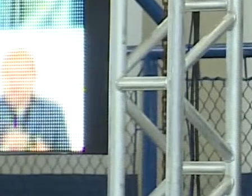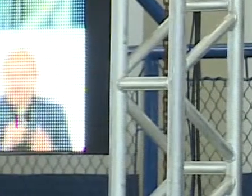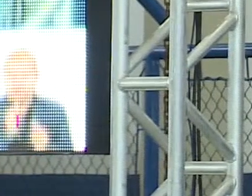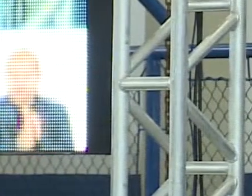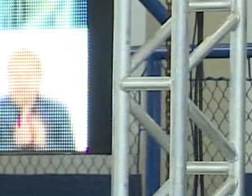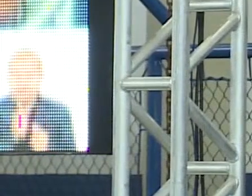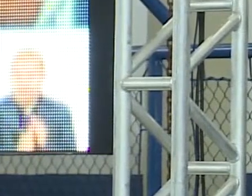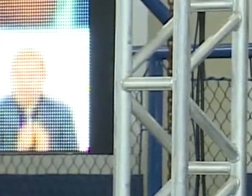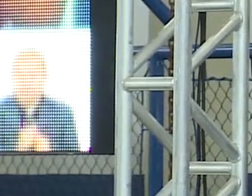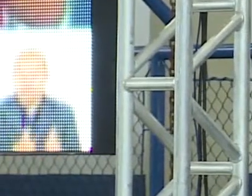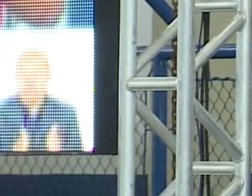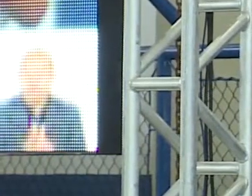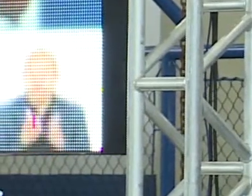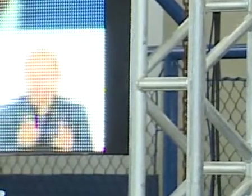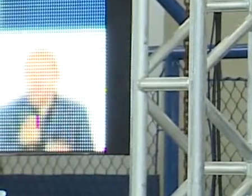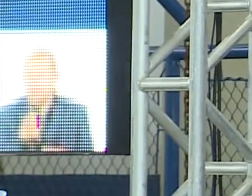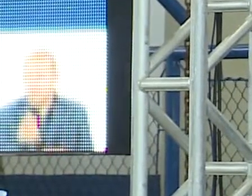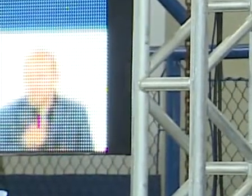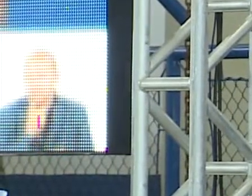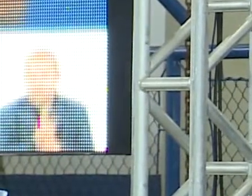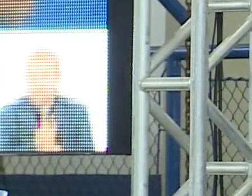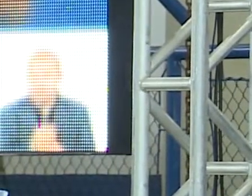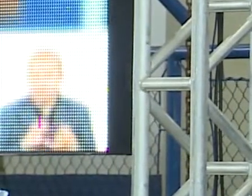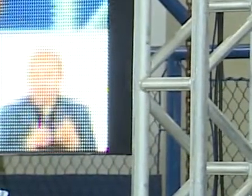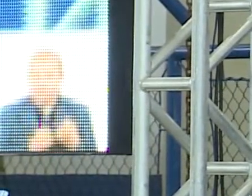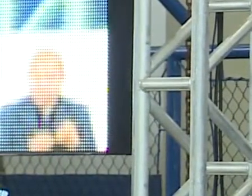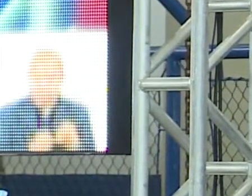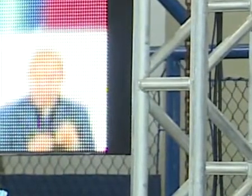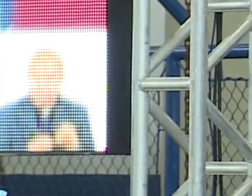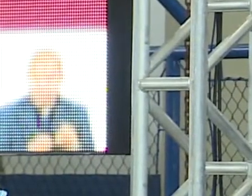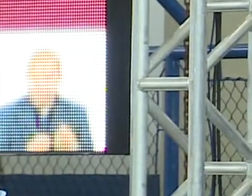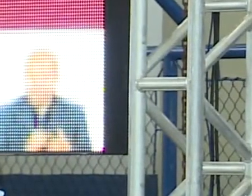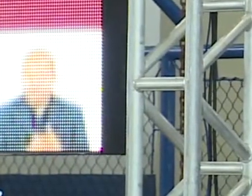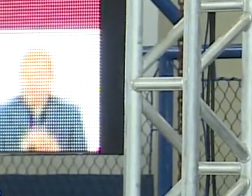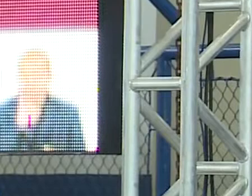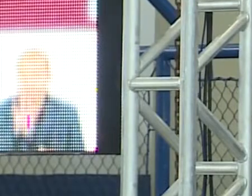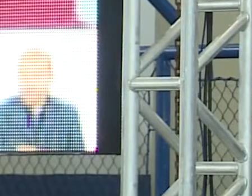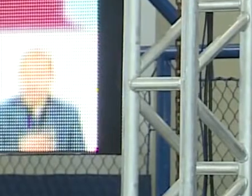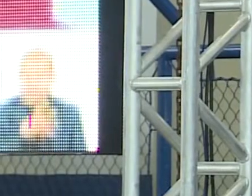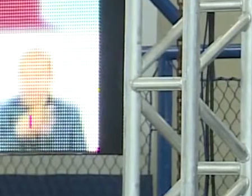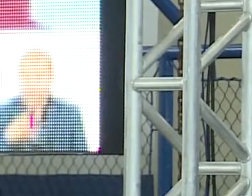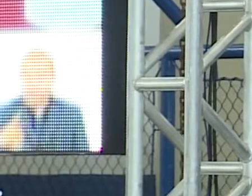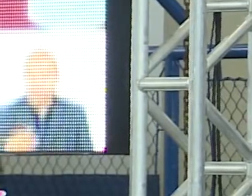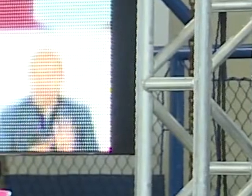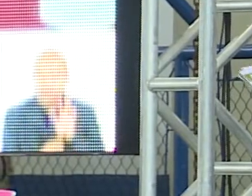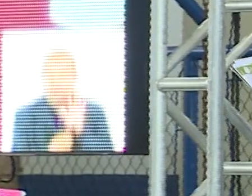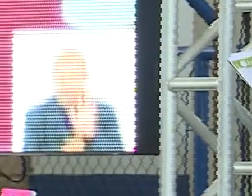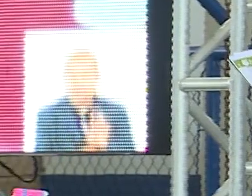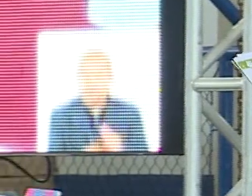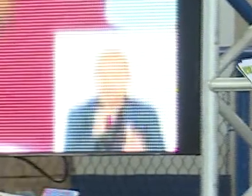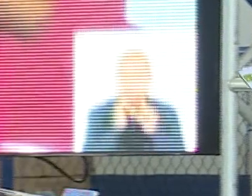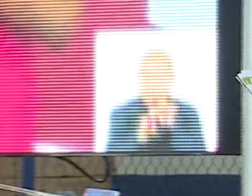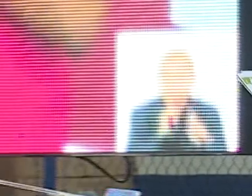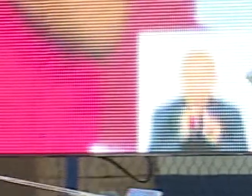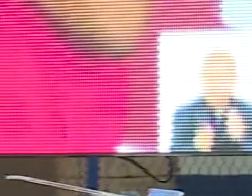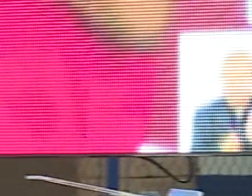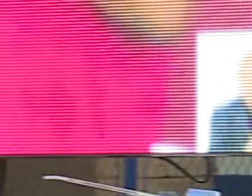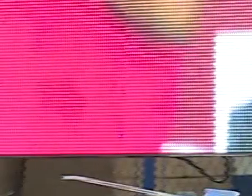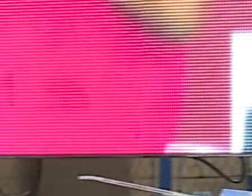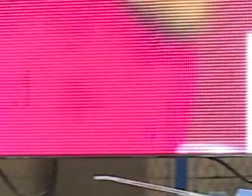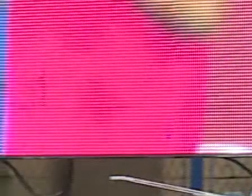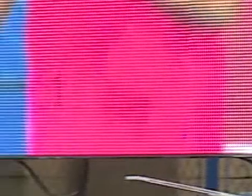apresenta informações nutricionais desses dois alimentos. A tabela aí fornece caloria,